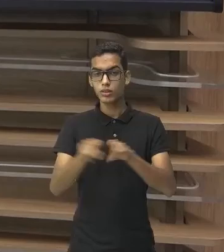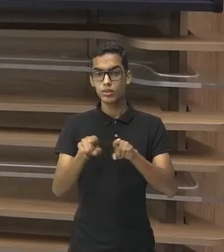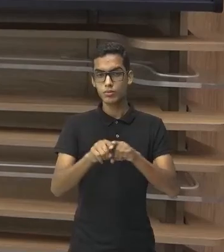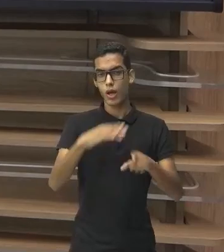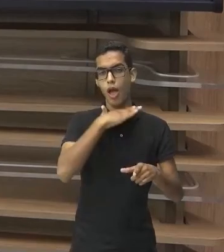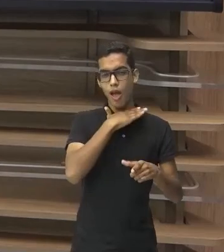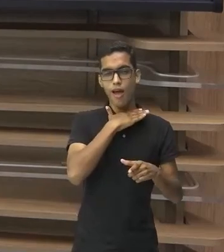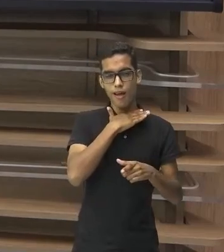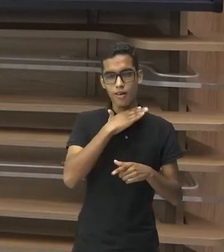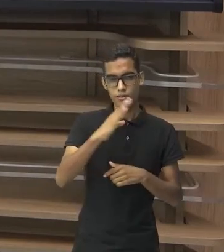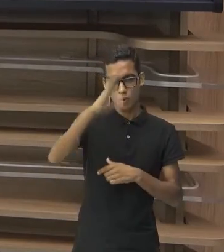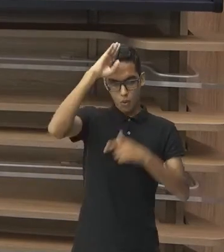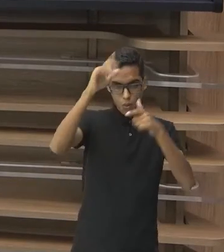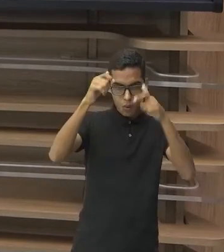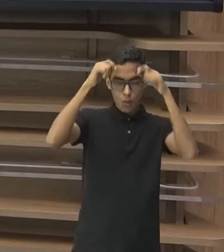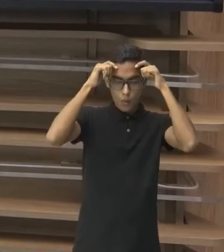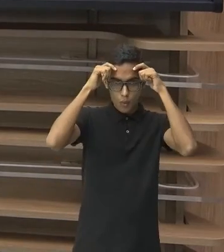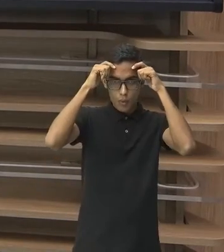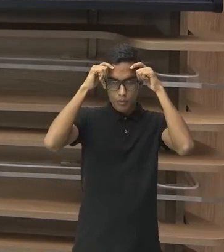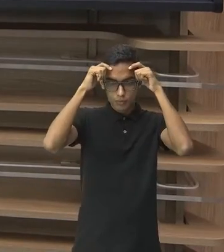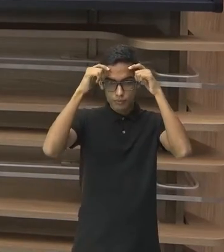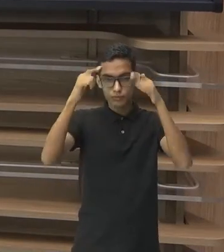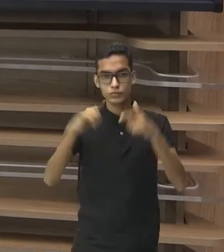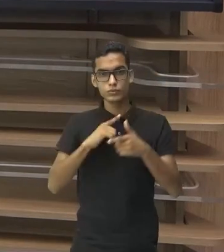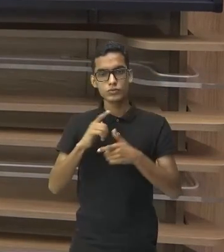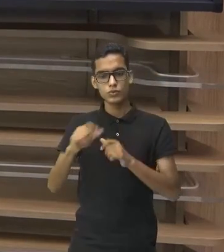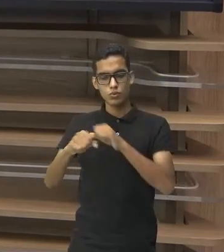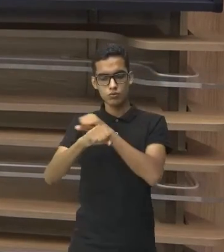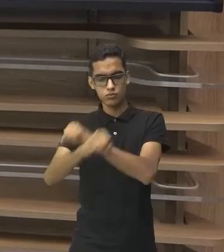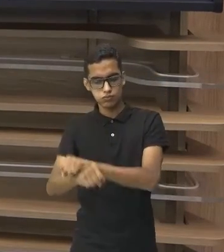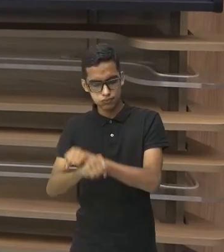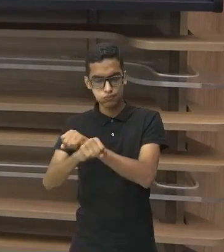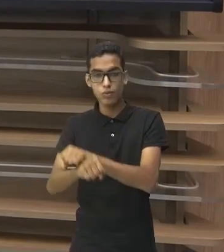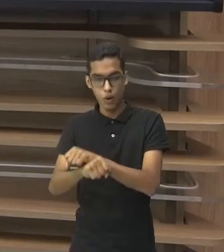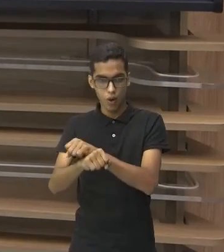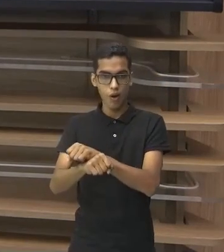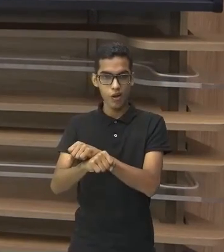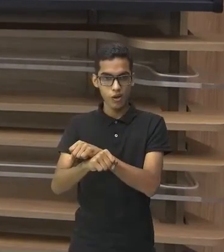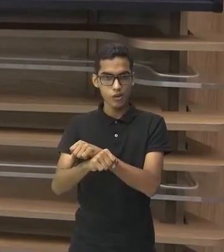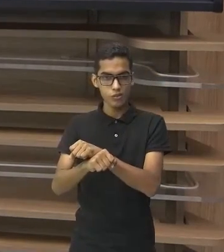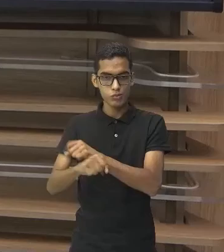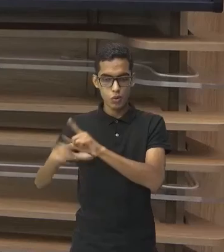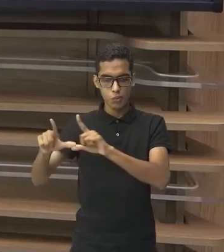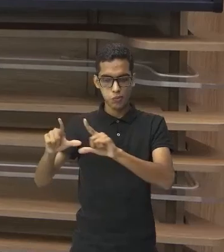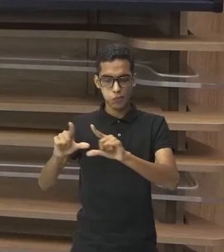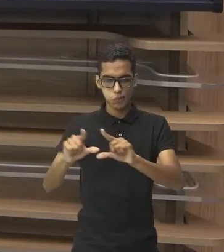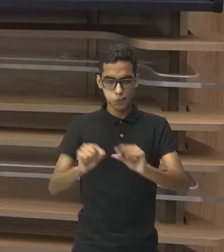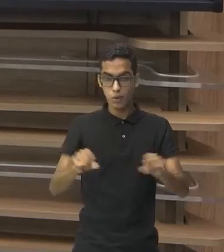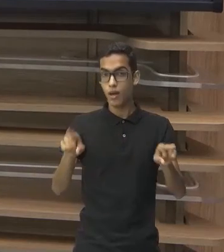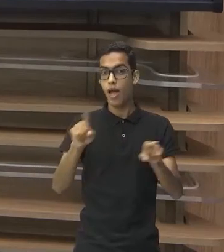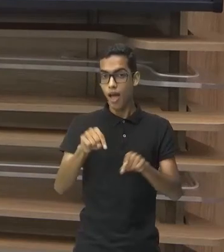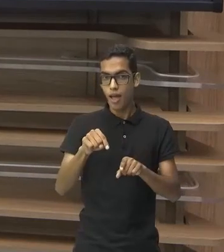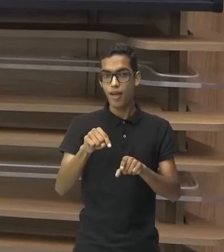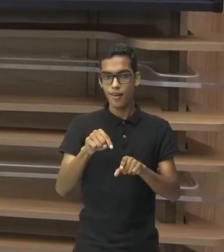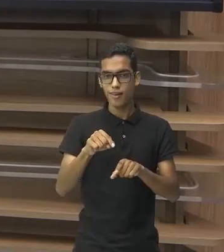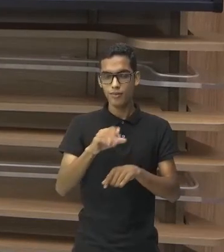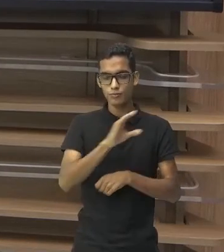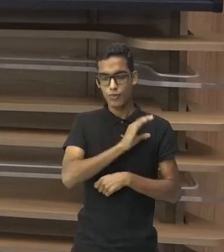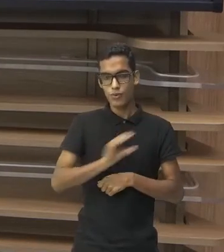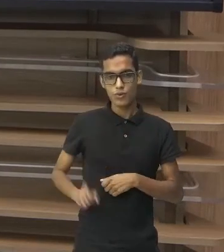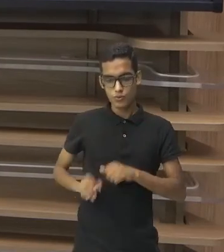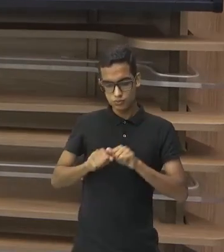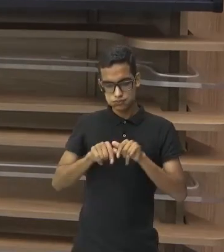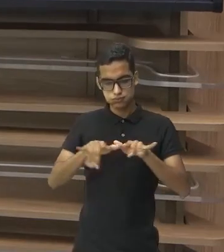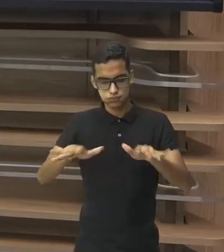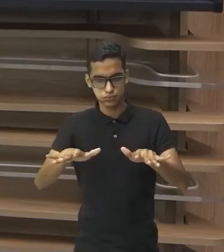penetração do cristianismo e também a crise do escravismo. Muito bem. O Bruno, lá de